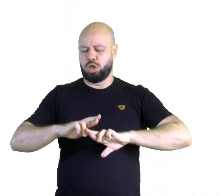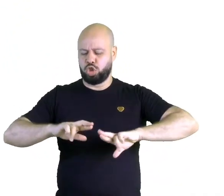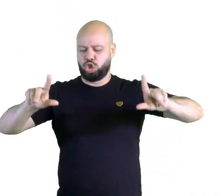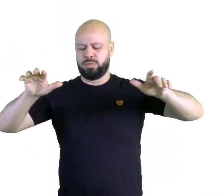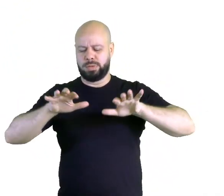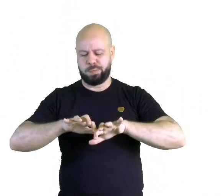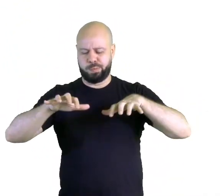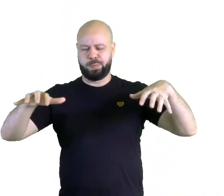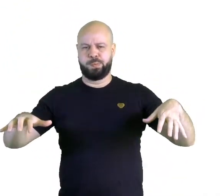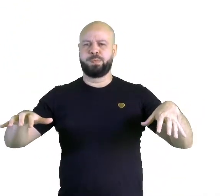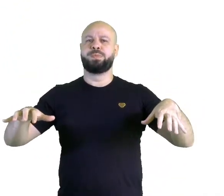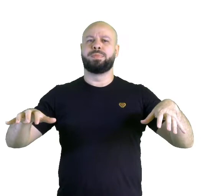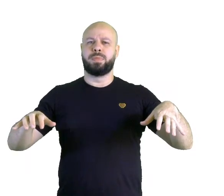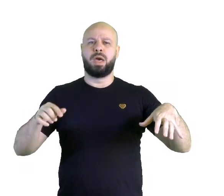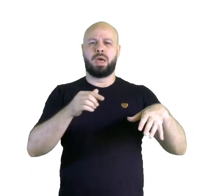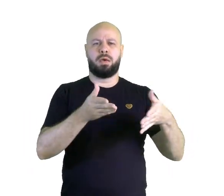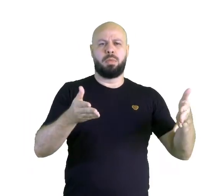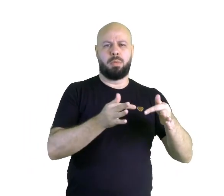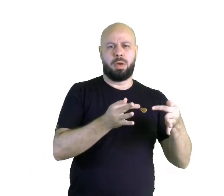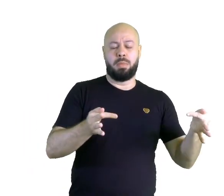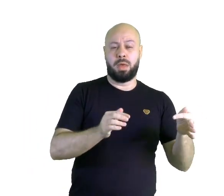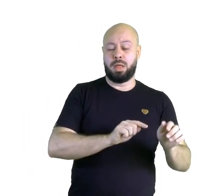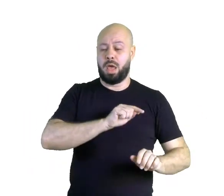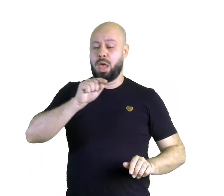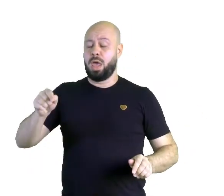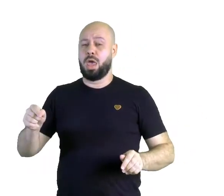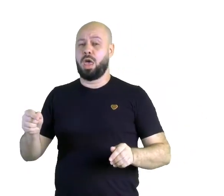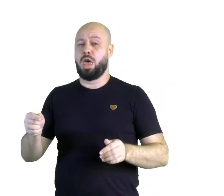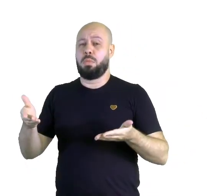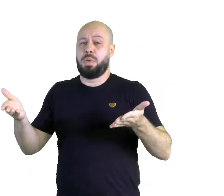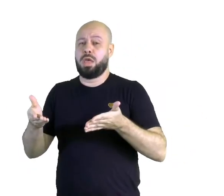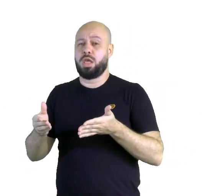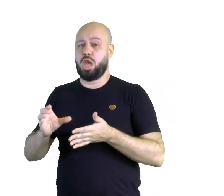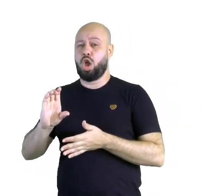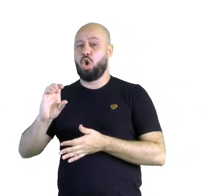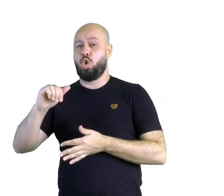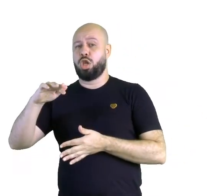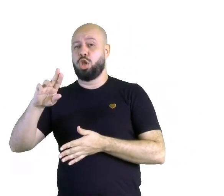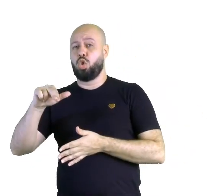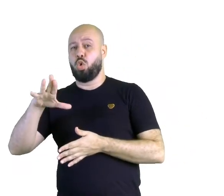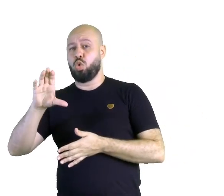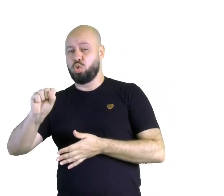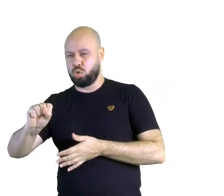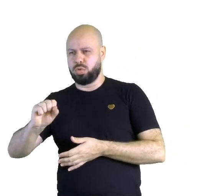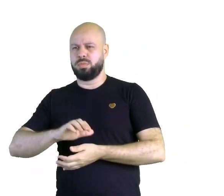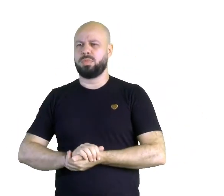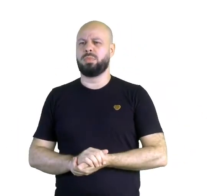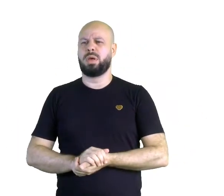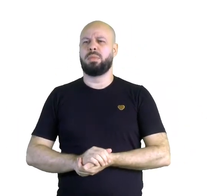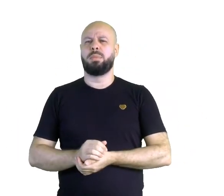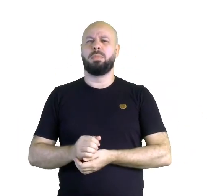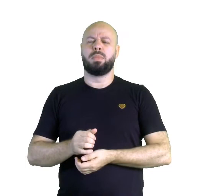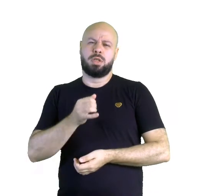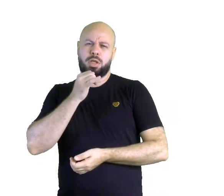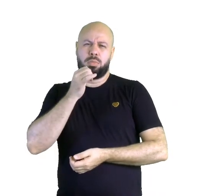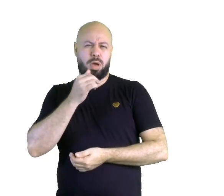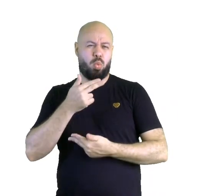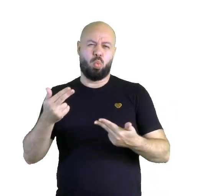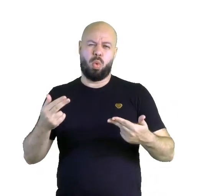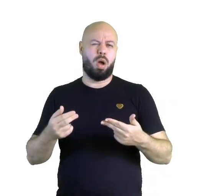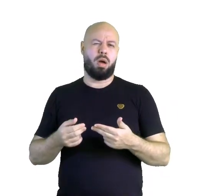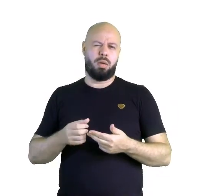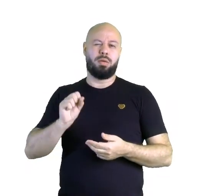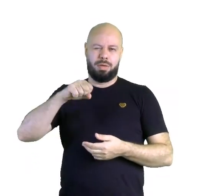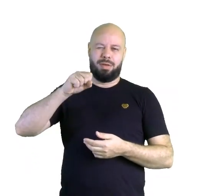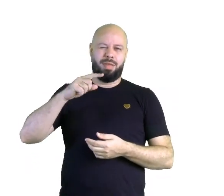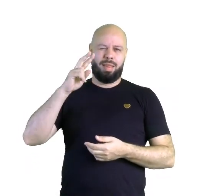do simple present na negativa para o present continuous na negativa. Observem que é o mesmo exemplo que eu trouxe na forma afirmativa,